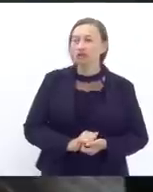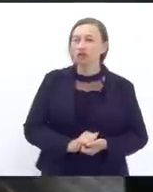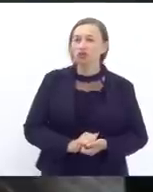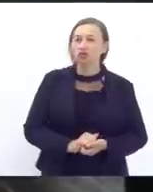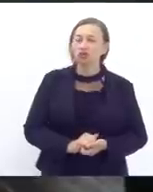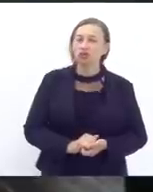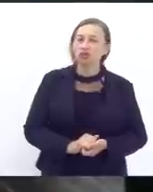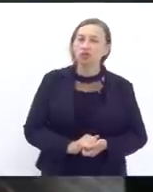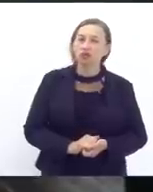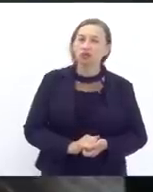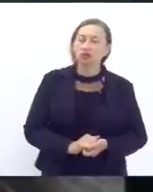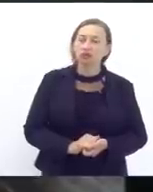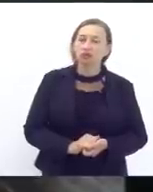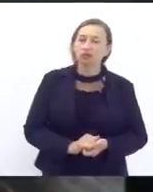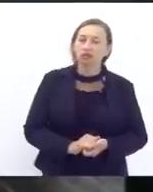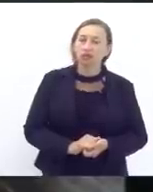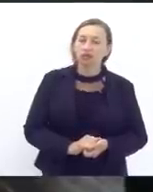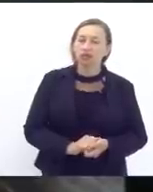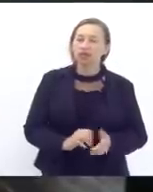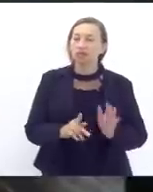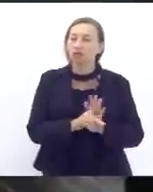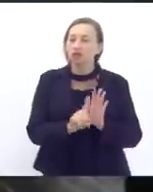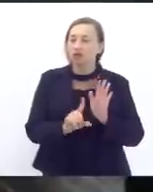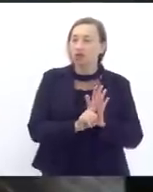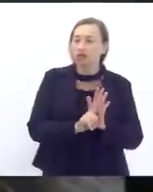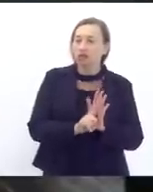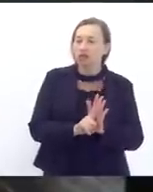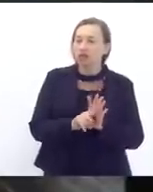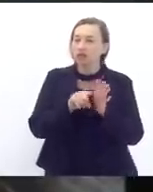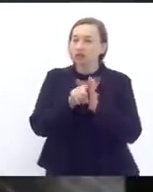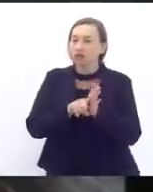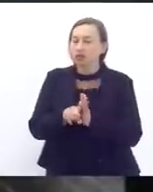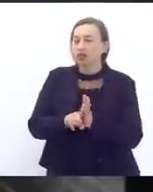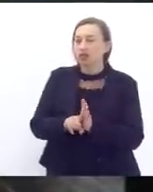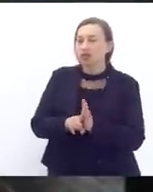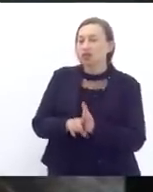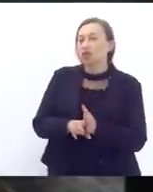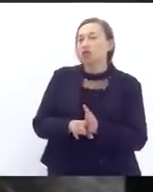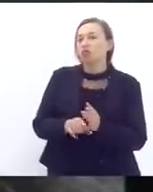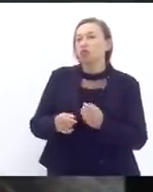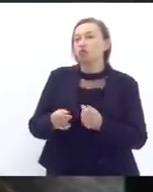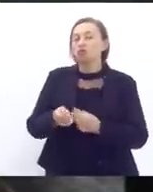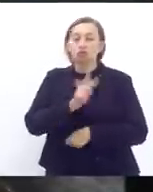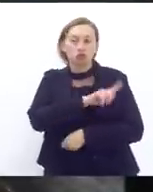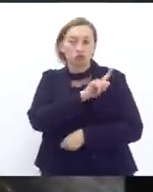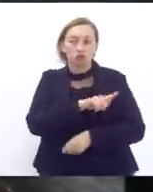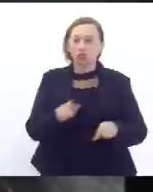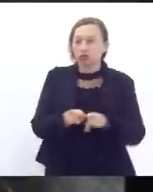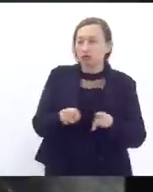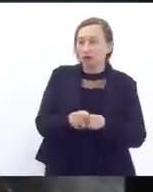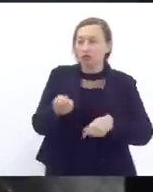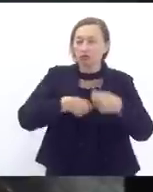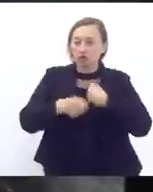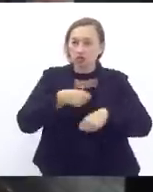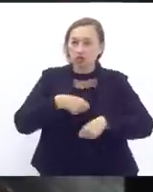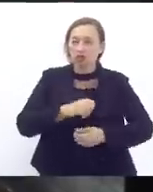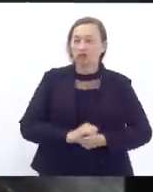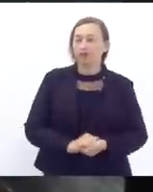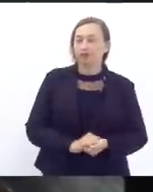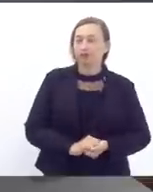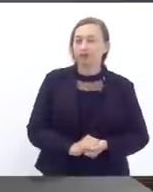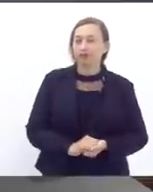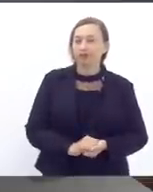projeto de lei que penalizar seu gestor gestores administradores tá é isso